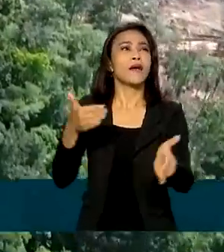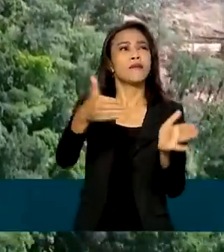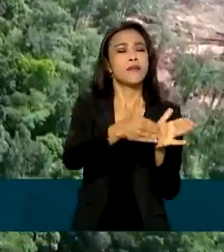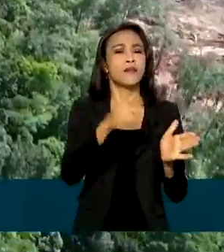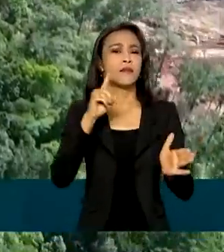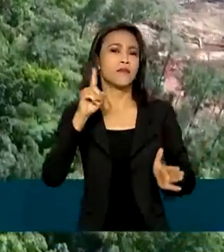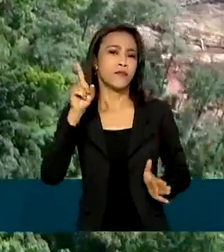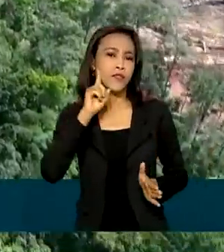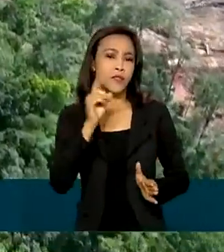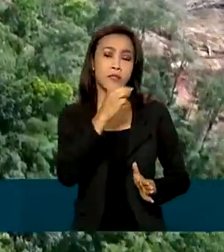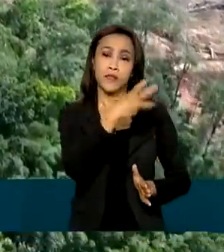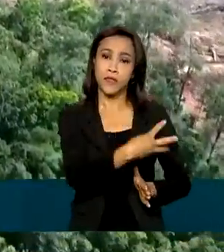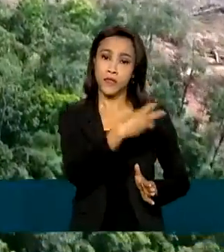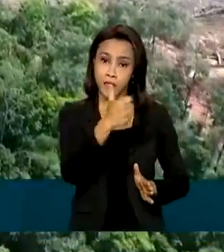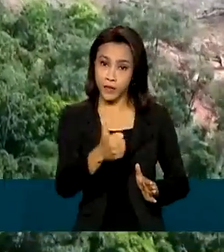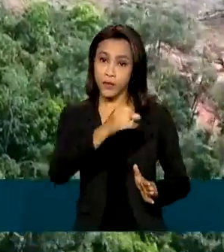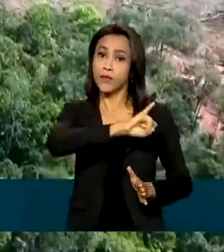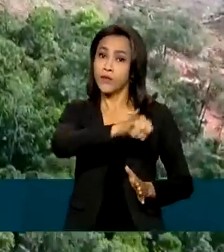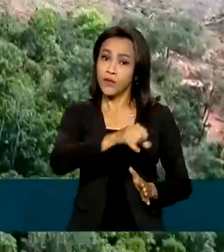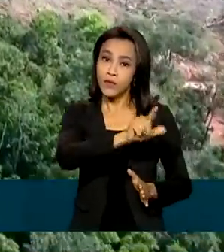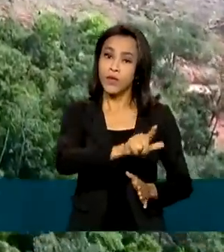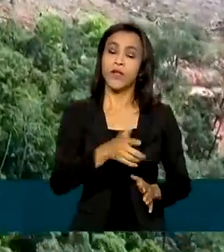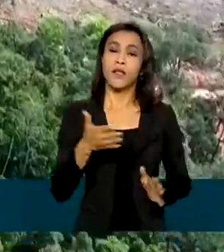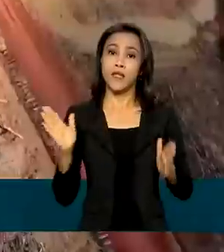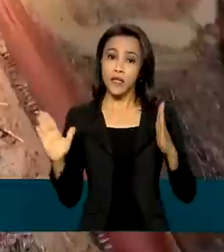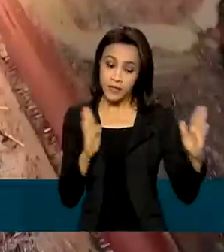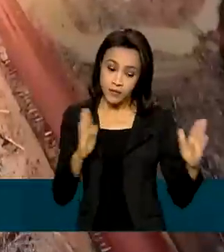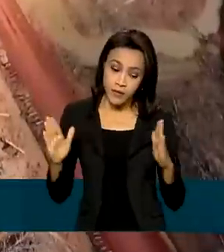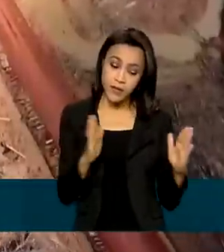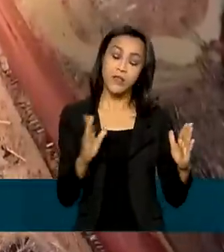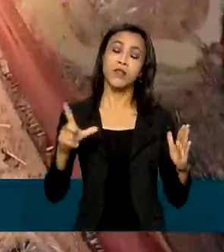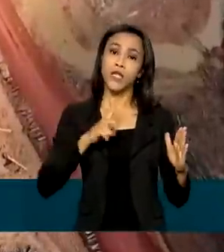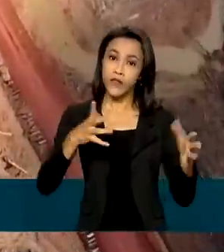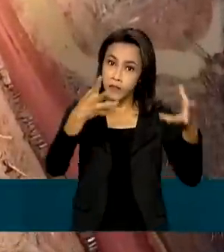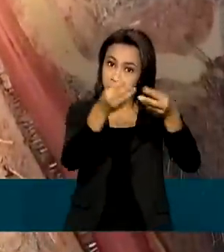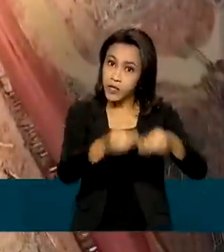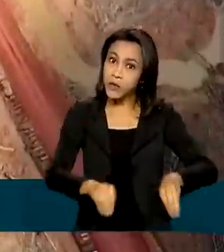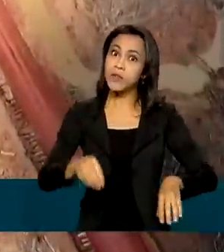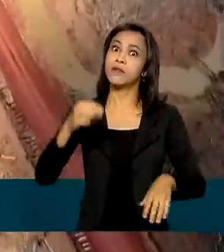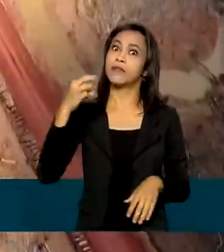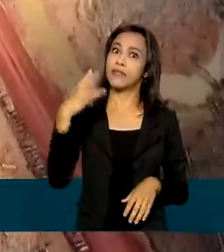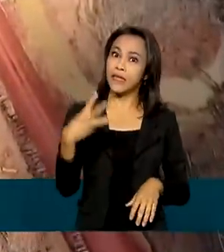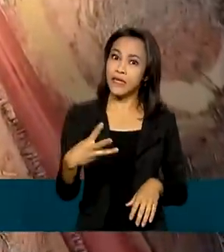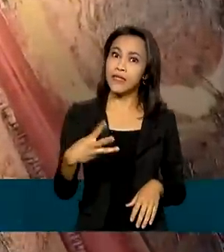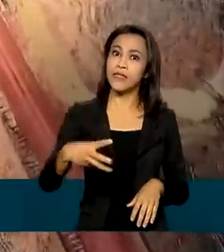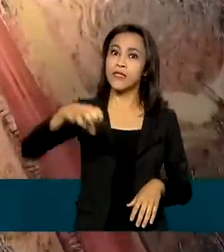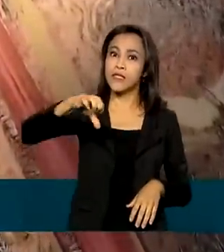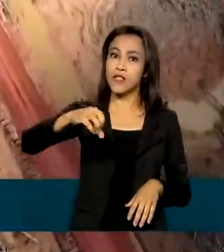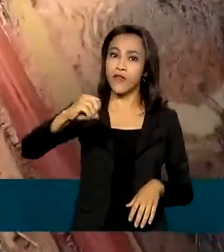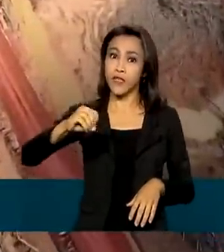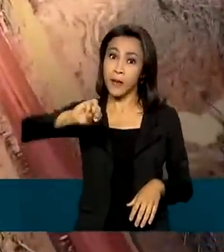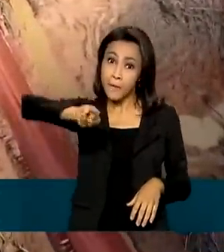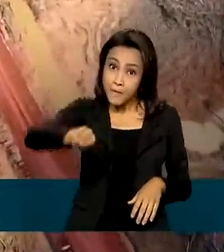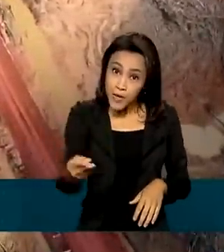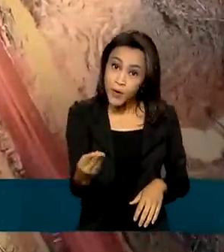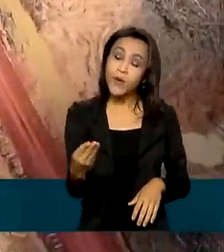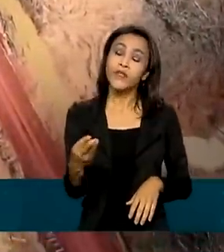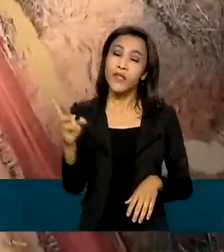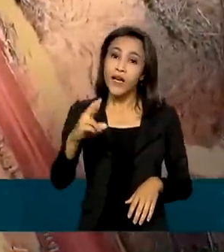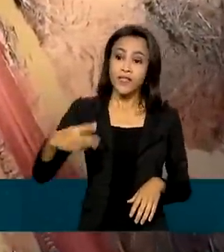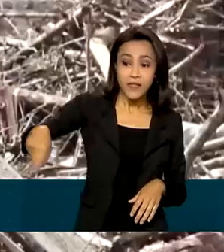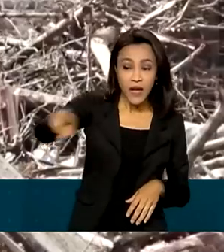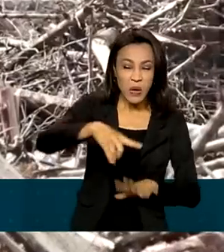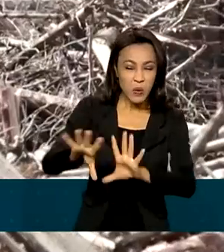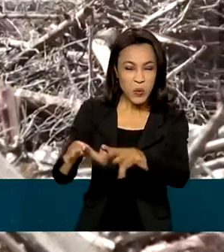até o dia Trinta e Um de Julho ele ainda nesse período a operação causou prejuízo de 390 milhões de reais aos